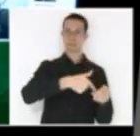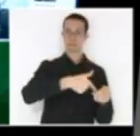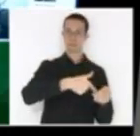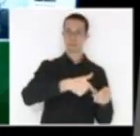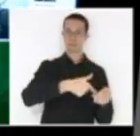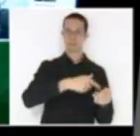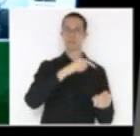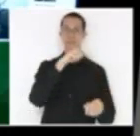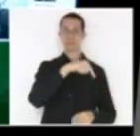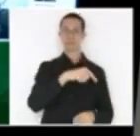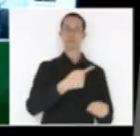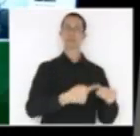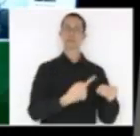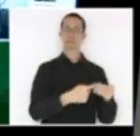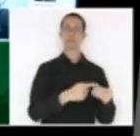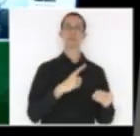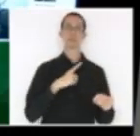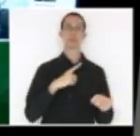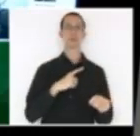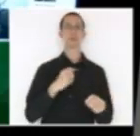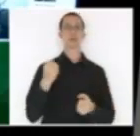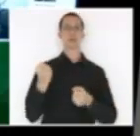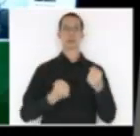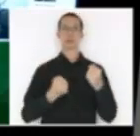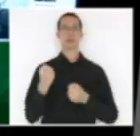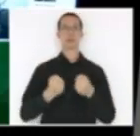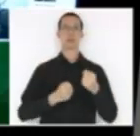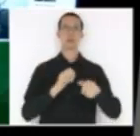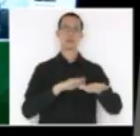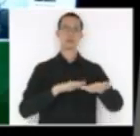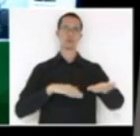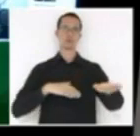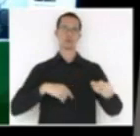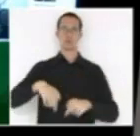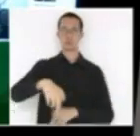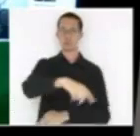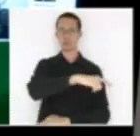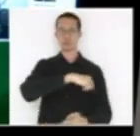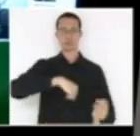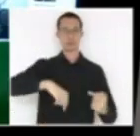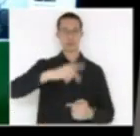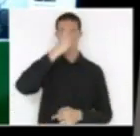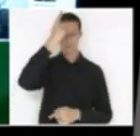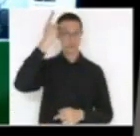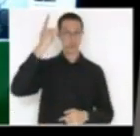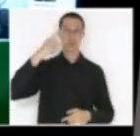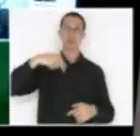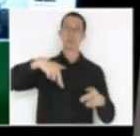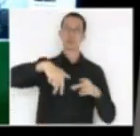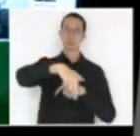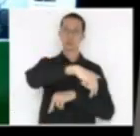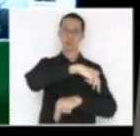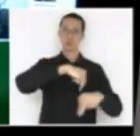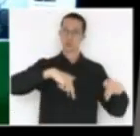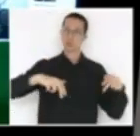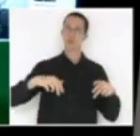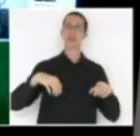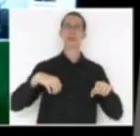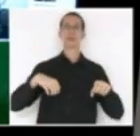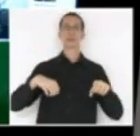um tráfego enorme de pedestres, tobatas,